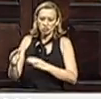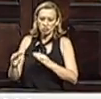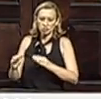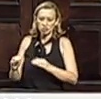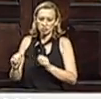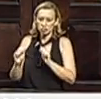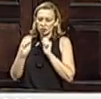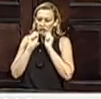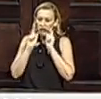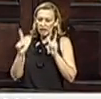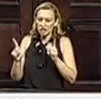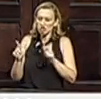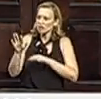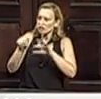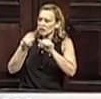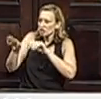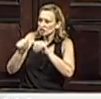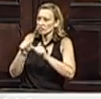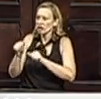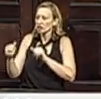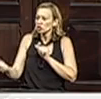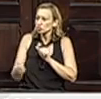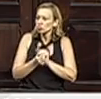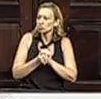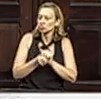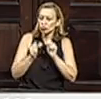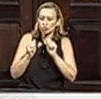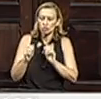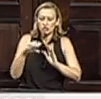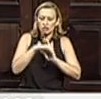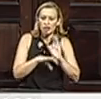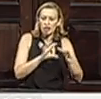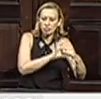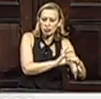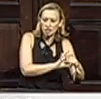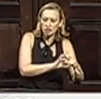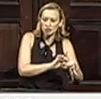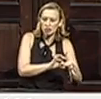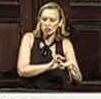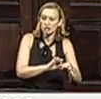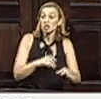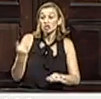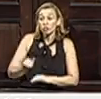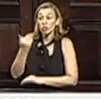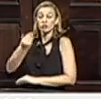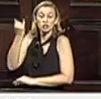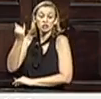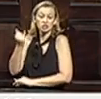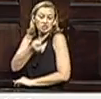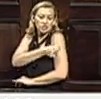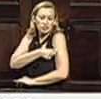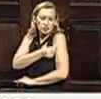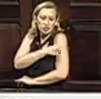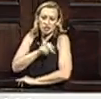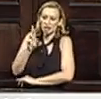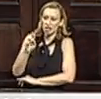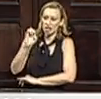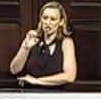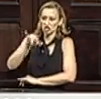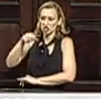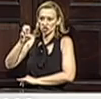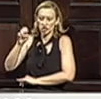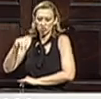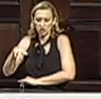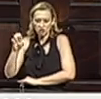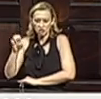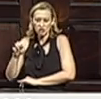Esse projeto, essa emenda de destaque da enfermeira Rejane, é uma emenda importantíssima ao projeto. Todos nós sabemos que quem leva um hospital